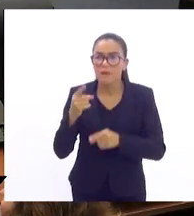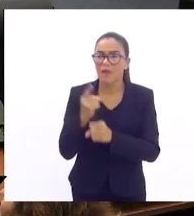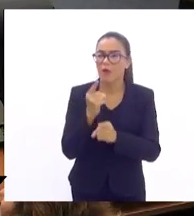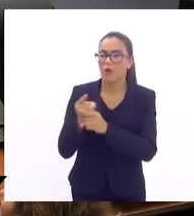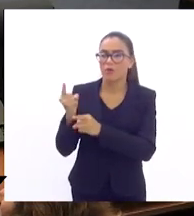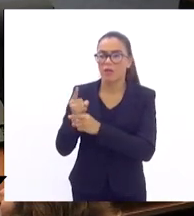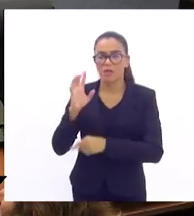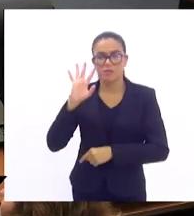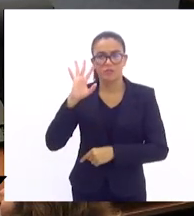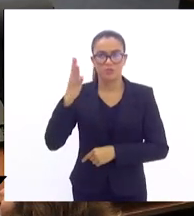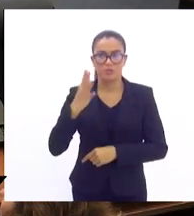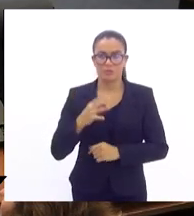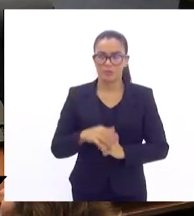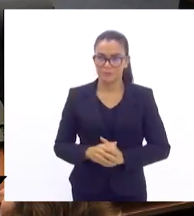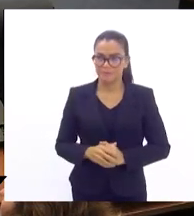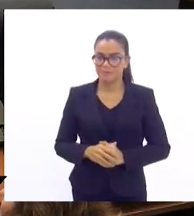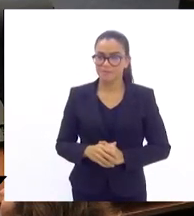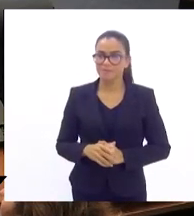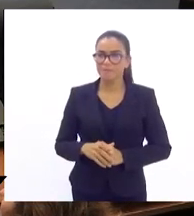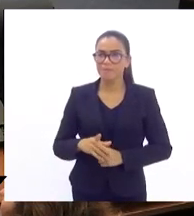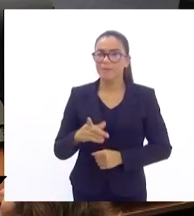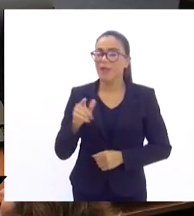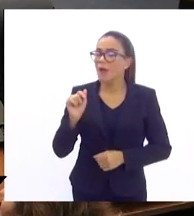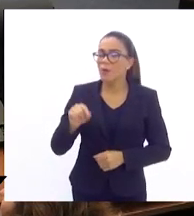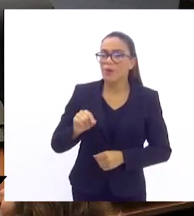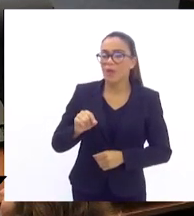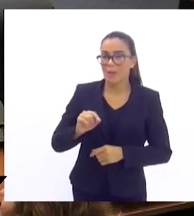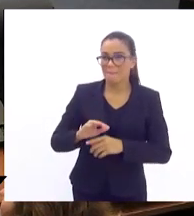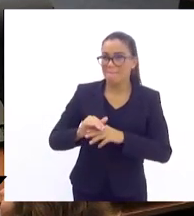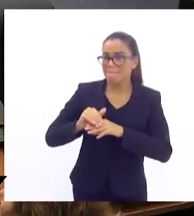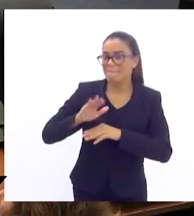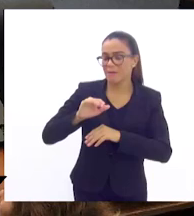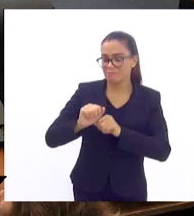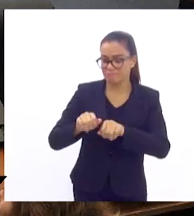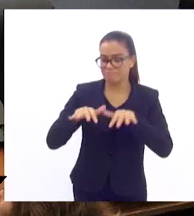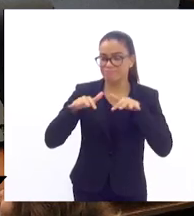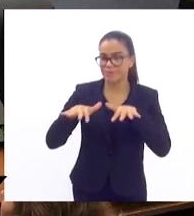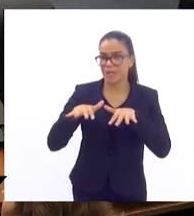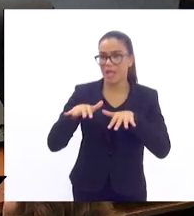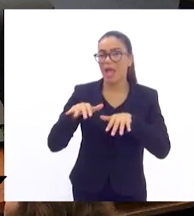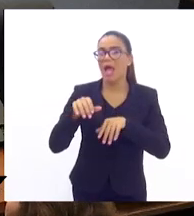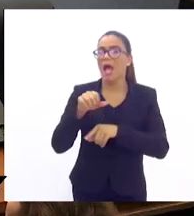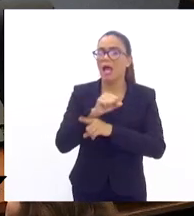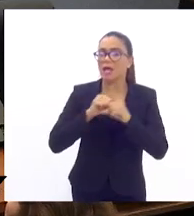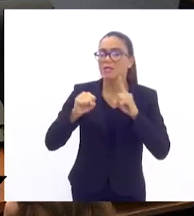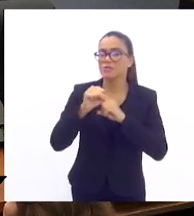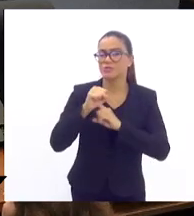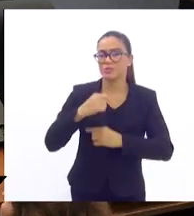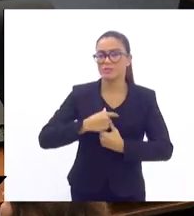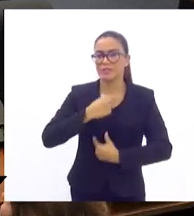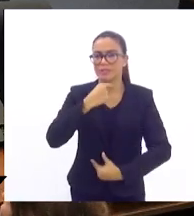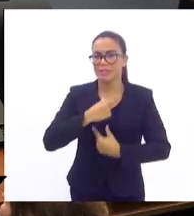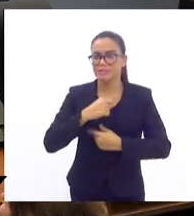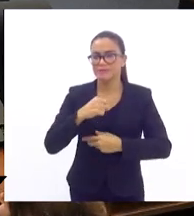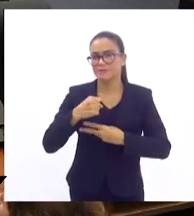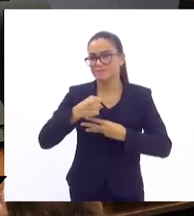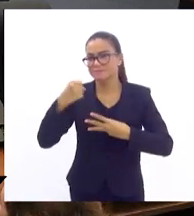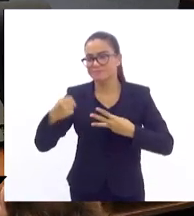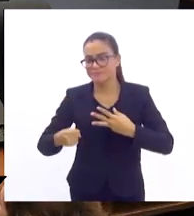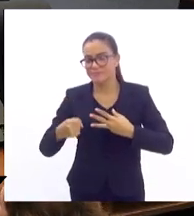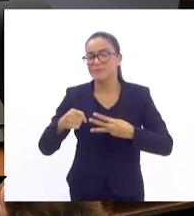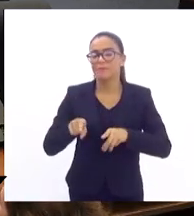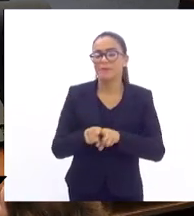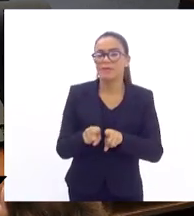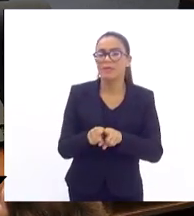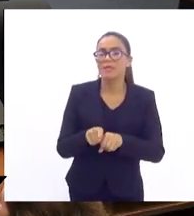população do Estado do Rio de Janeiro. E está aqui, além dos parlamentares, a sociedade civil organizada, a OAB, Ministério Público. E